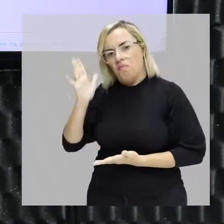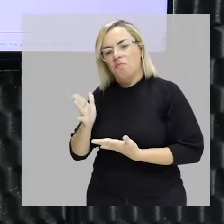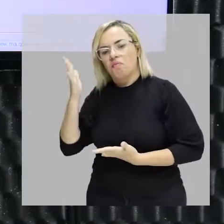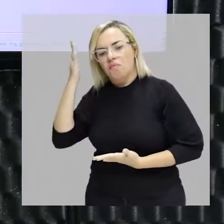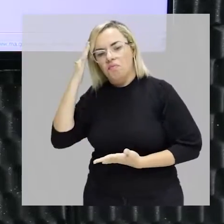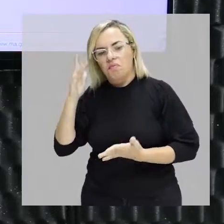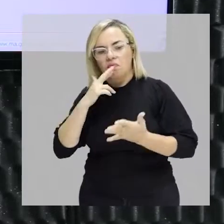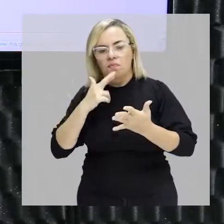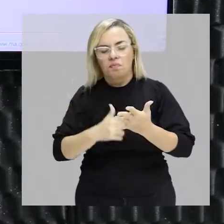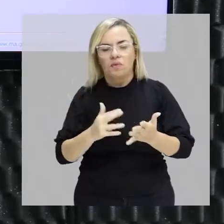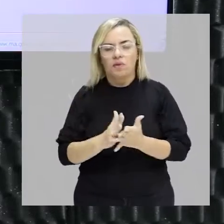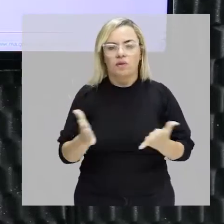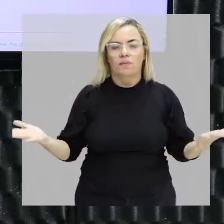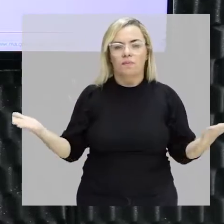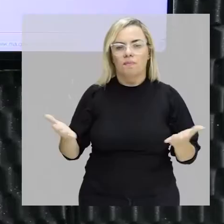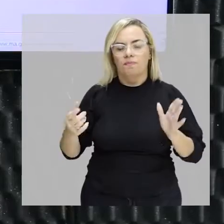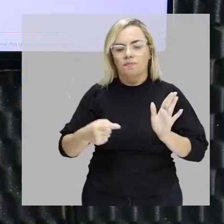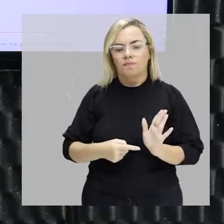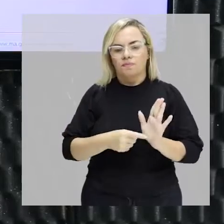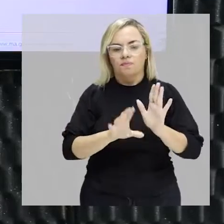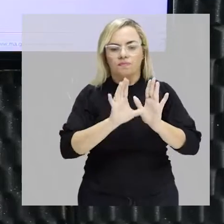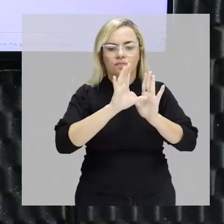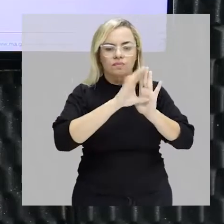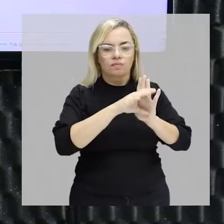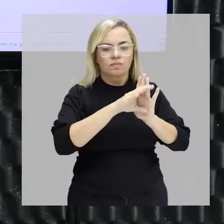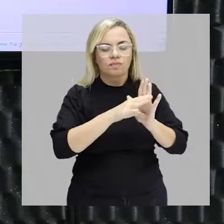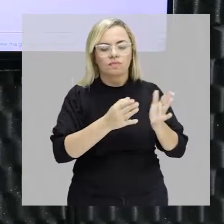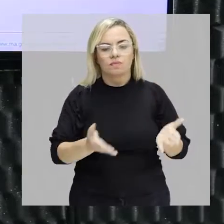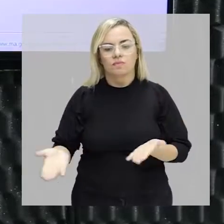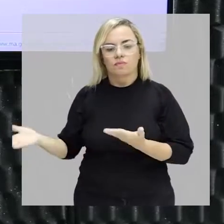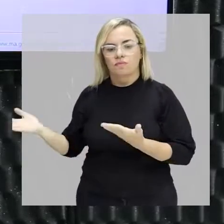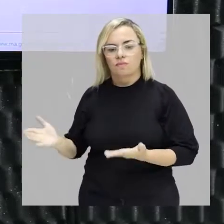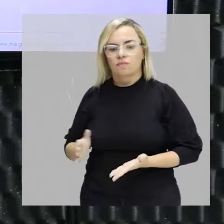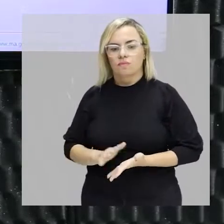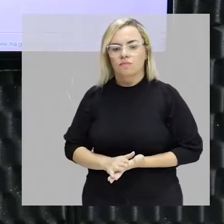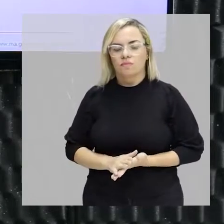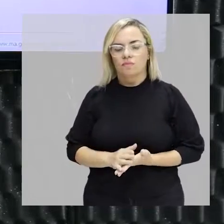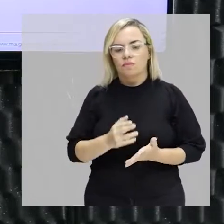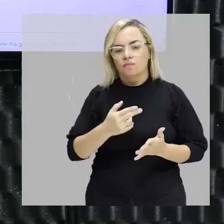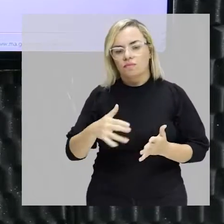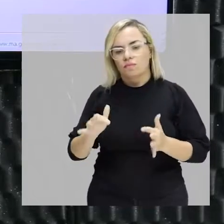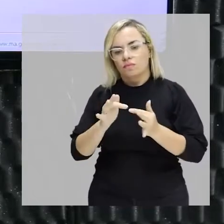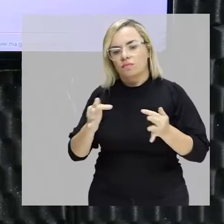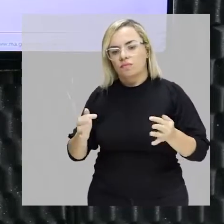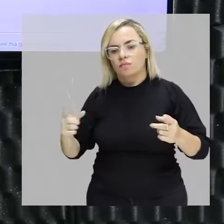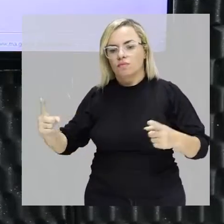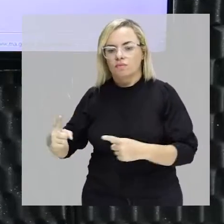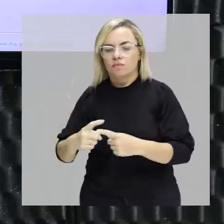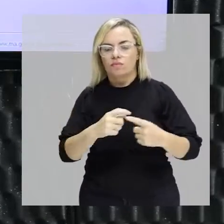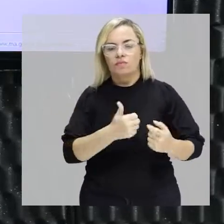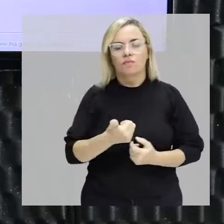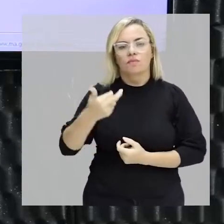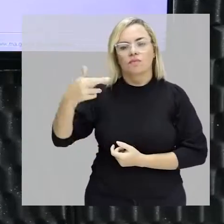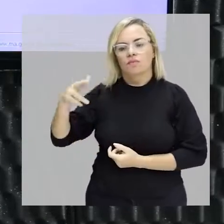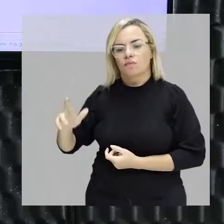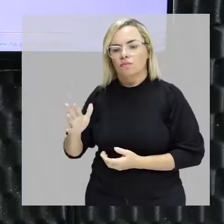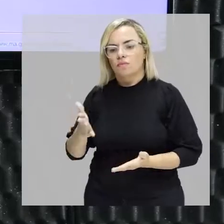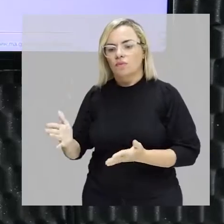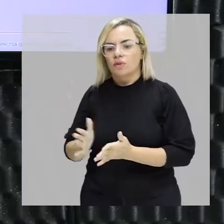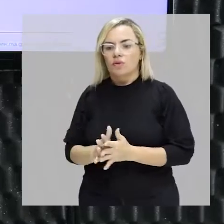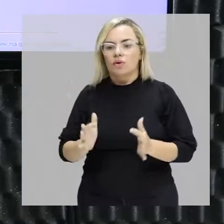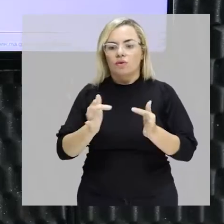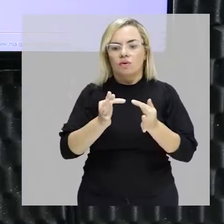tá? E agora eu te trago a definição. Qual é a definição? Chama-se função polinomial do primeiro